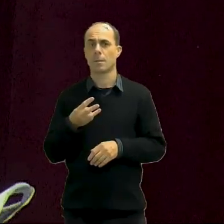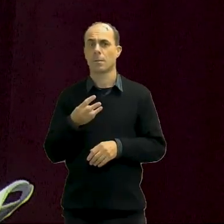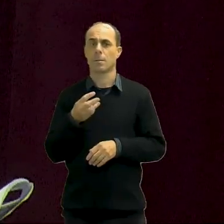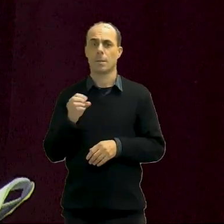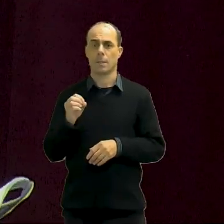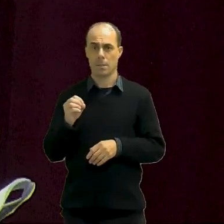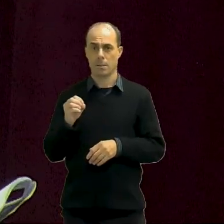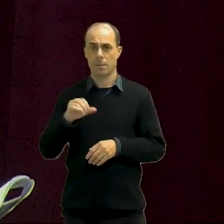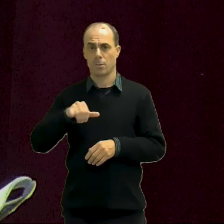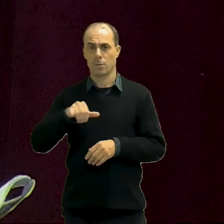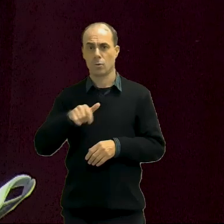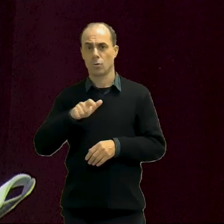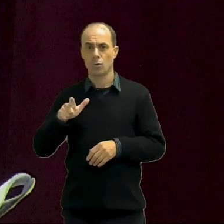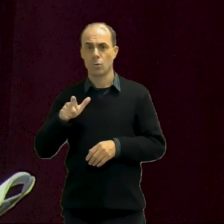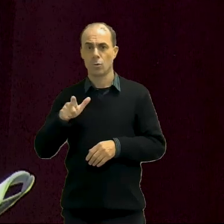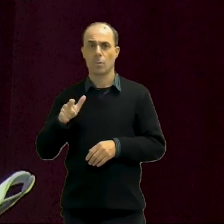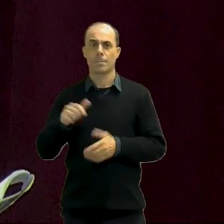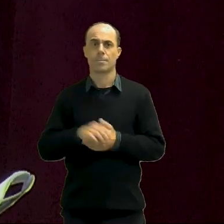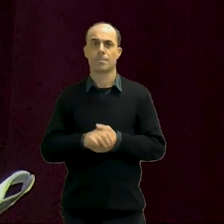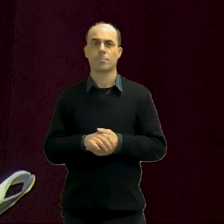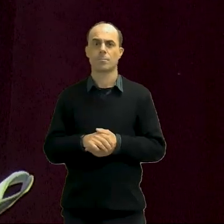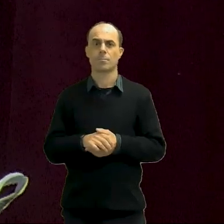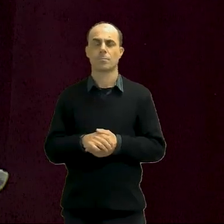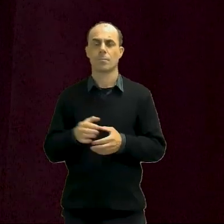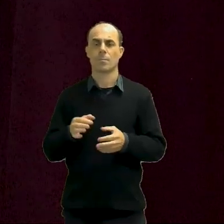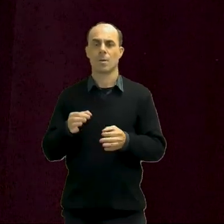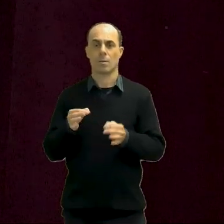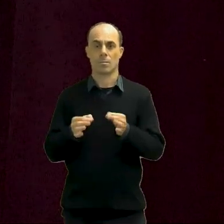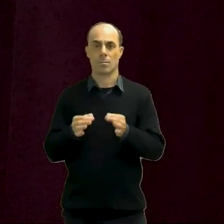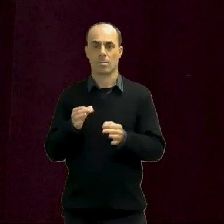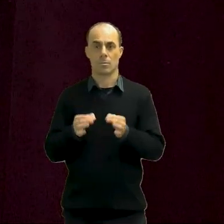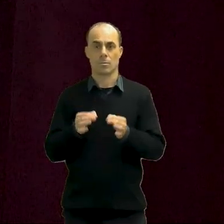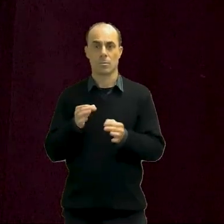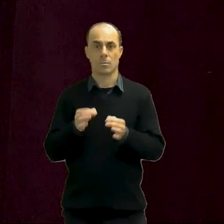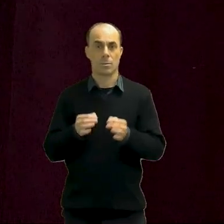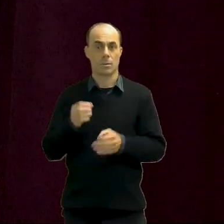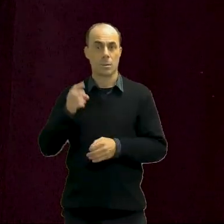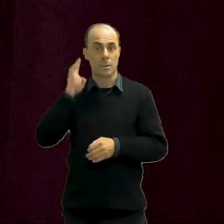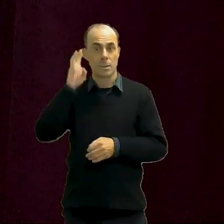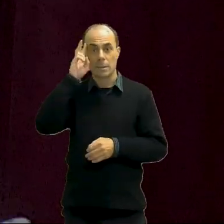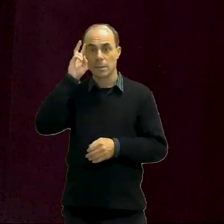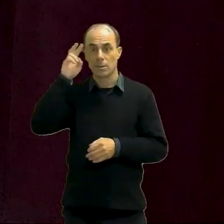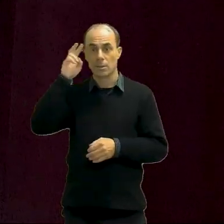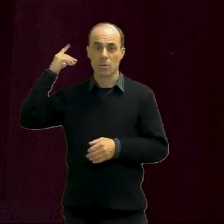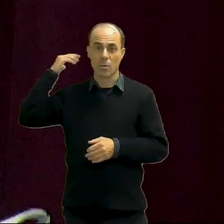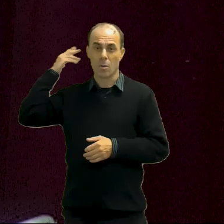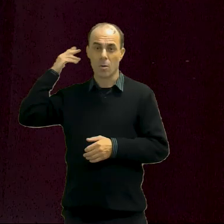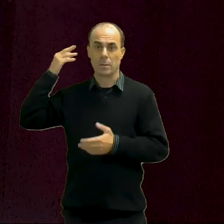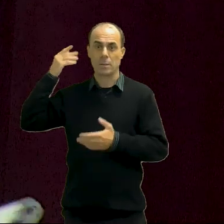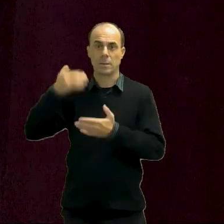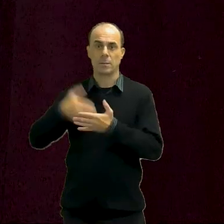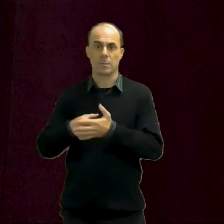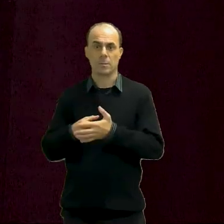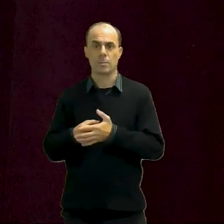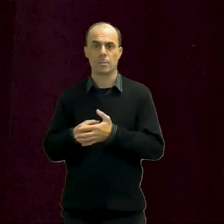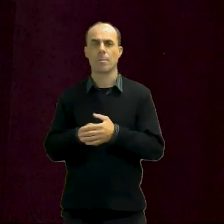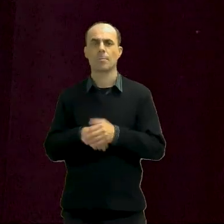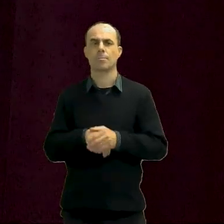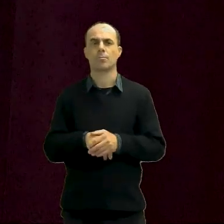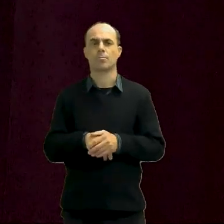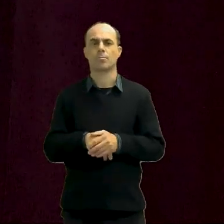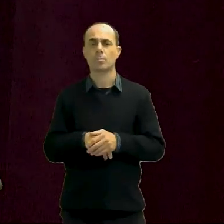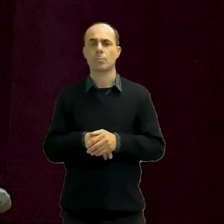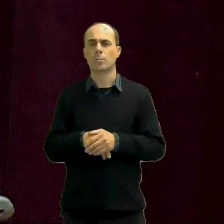aqui eh tratando em que foi em que foi aplicado o protocolo de